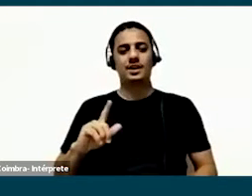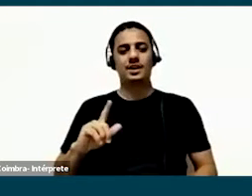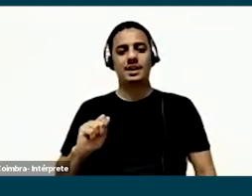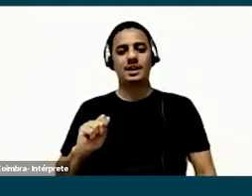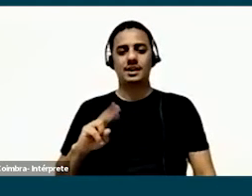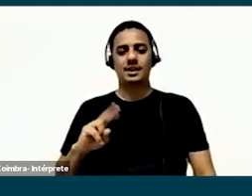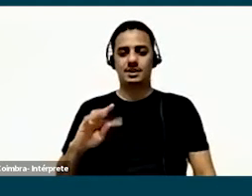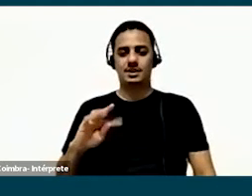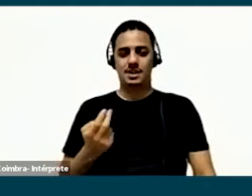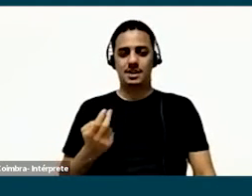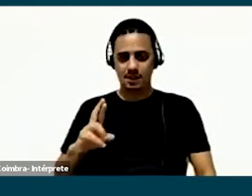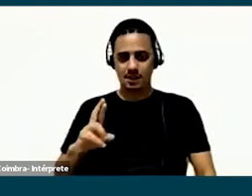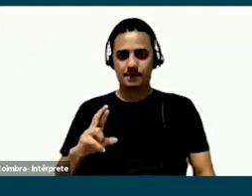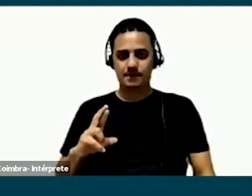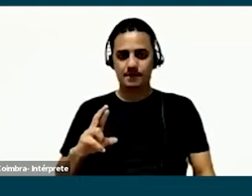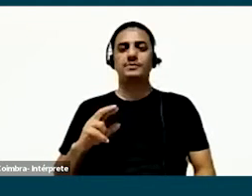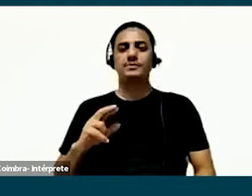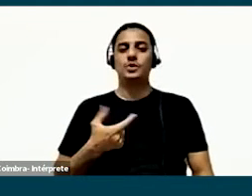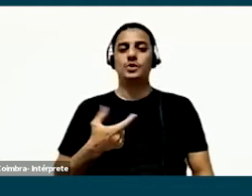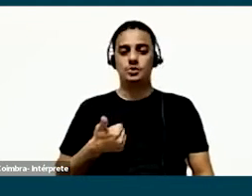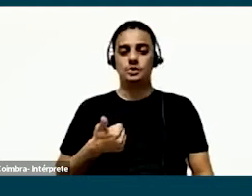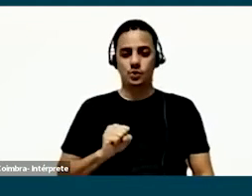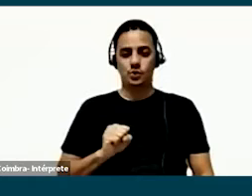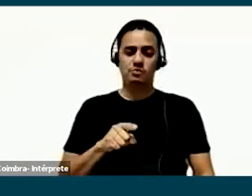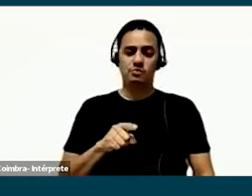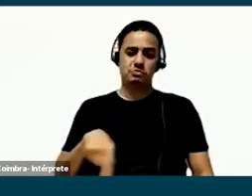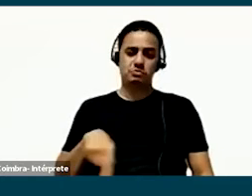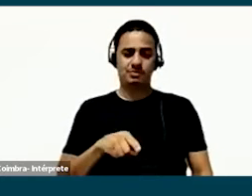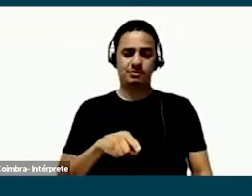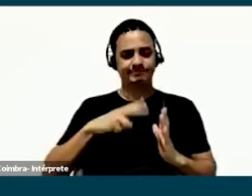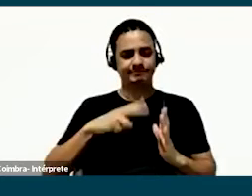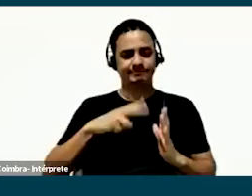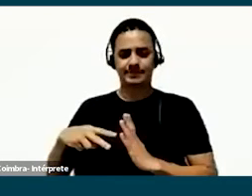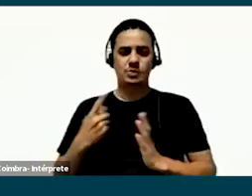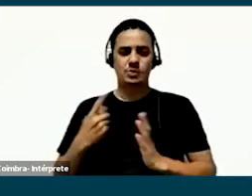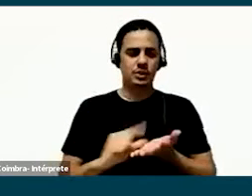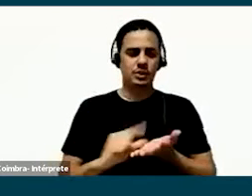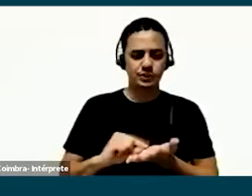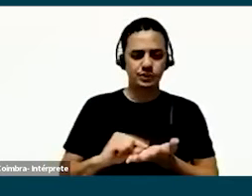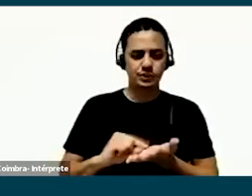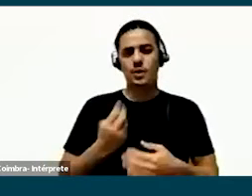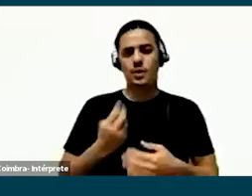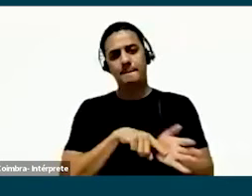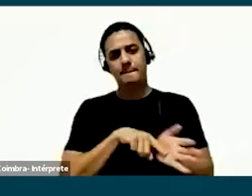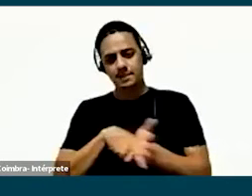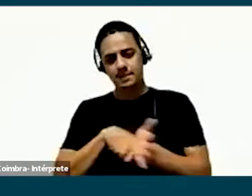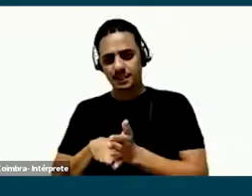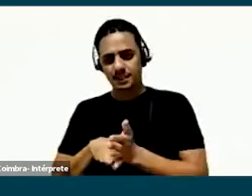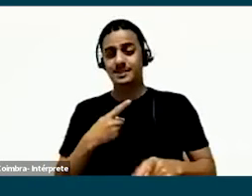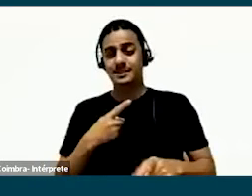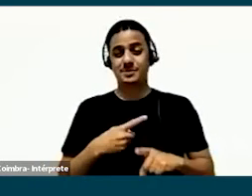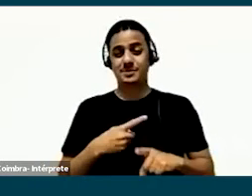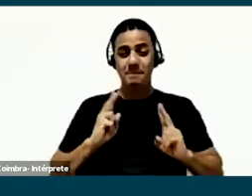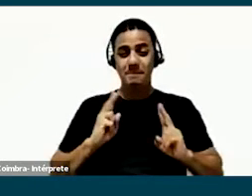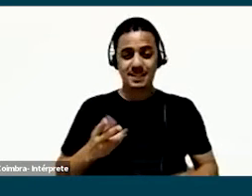da Gartner, Nick Heldke, lá em 2018, que vocês provavelmente já leram algum artigo ou